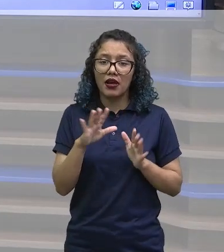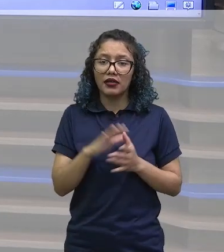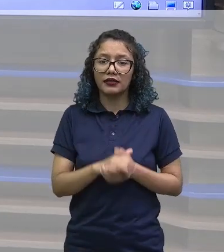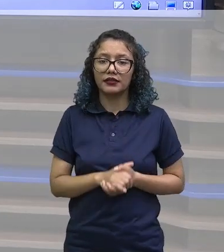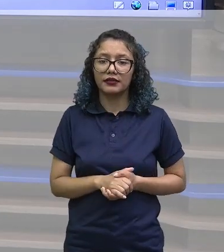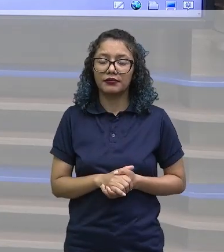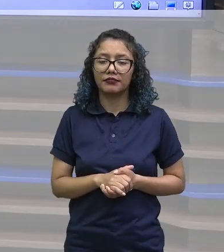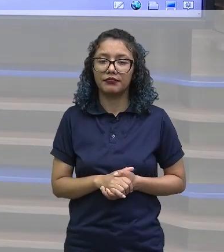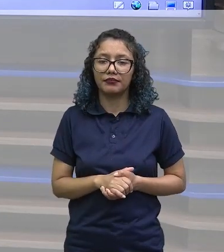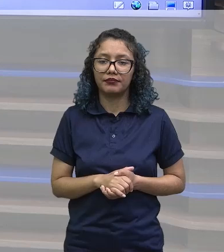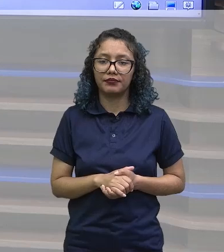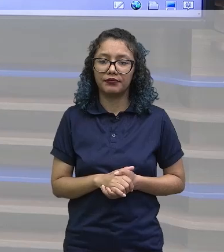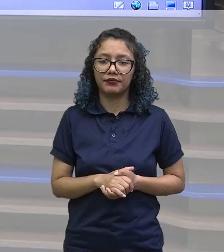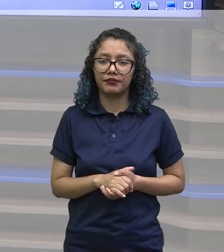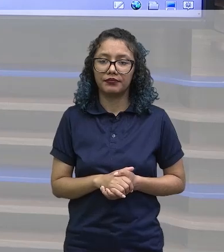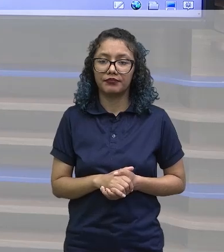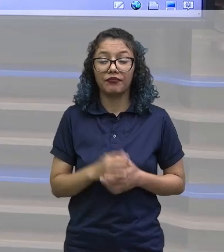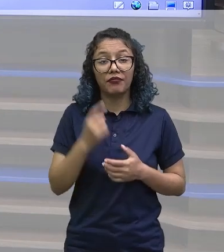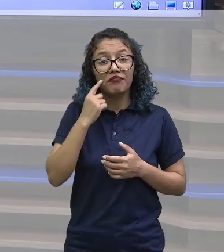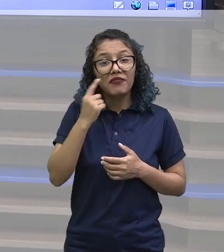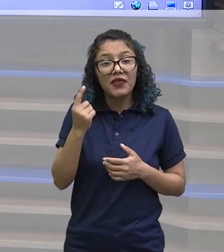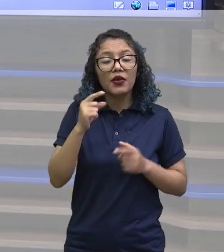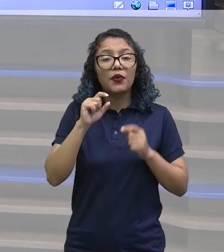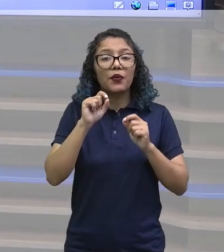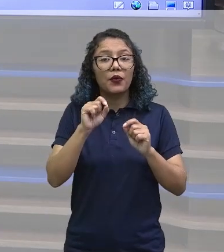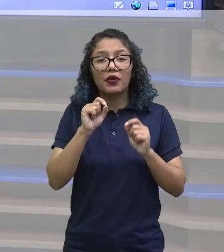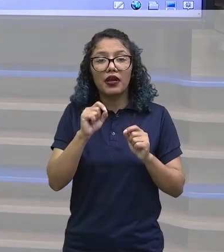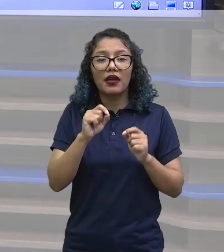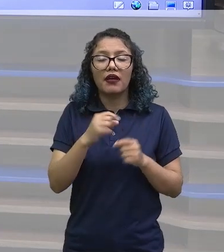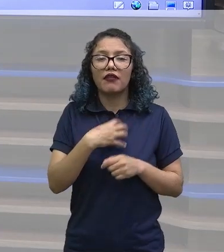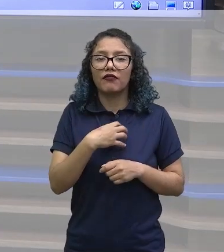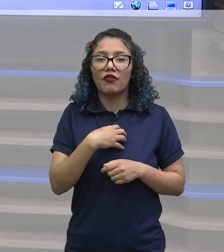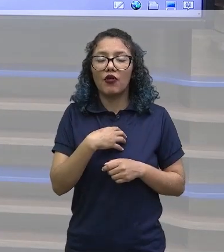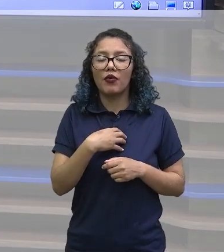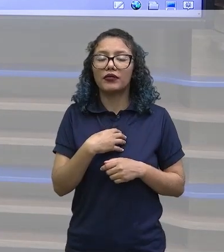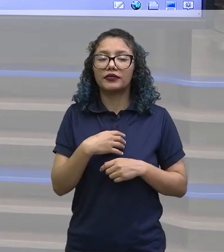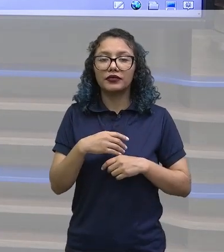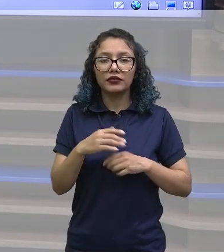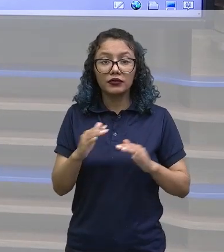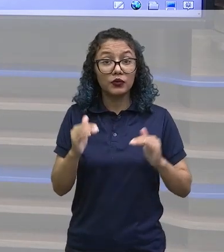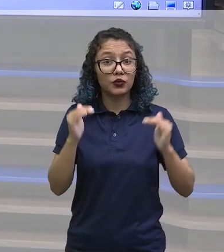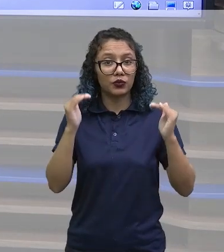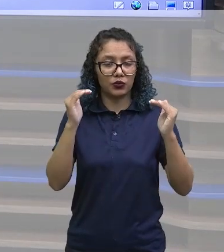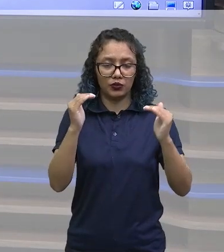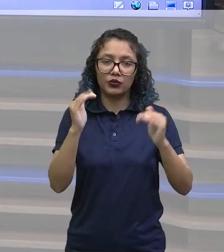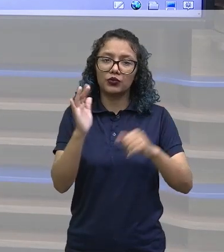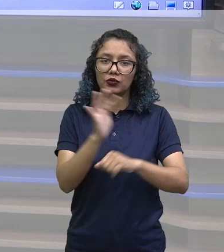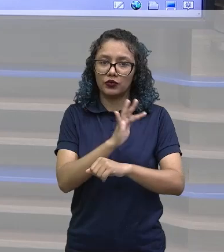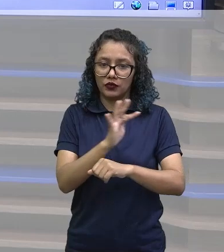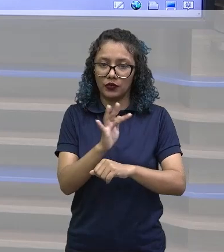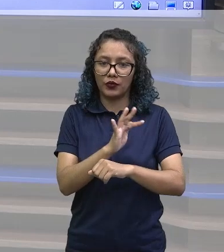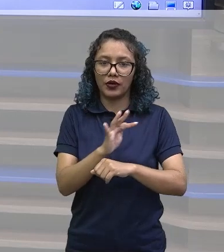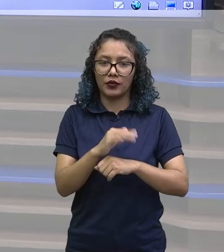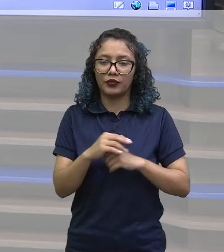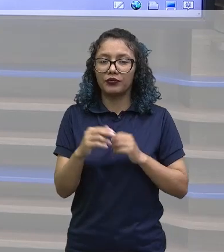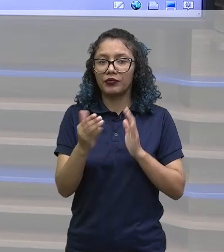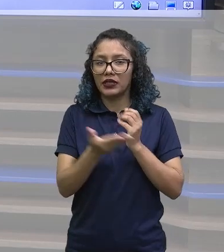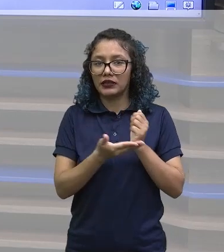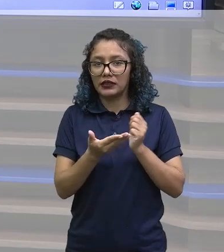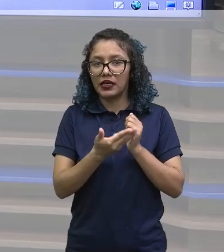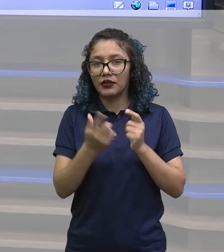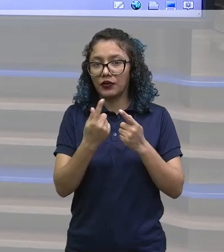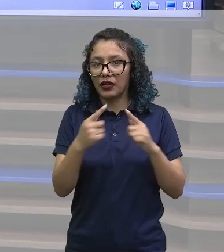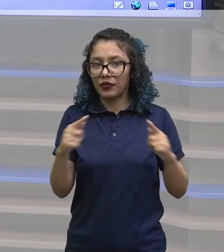essa é a culta, né? De acordo com o que a gramática nos ensina.